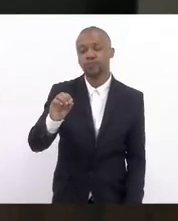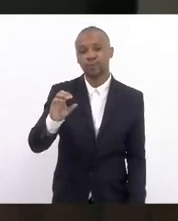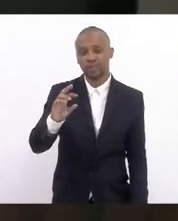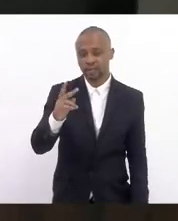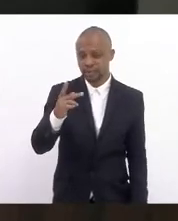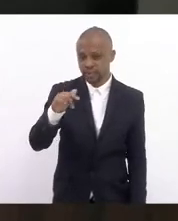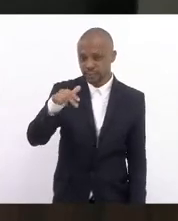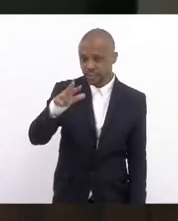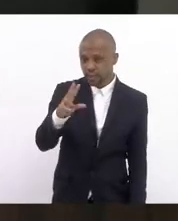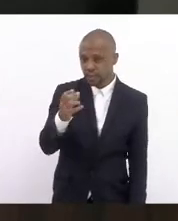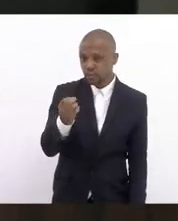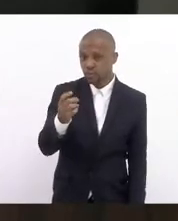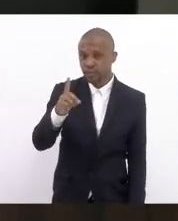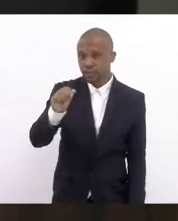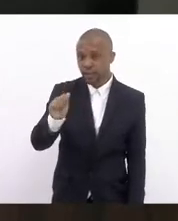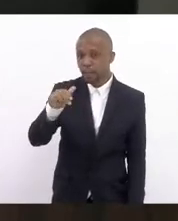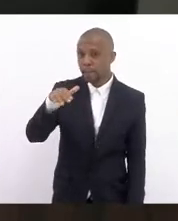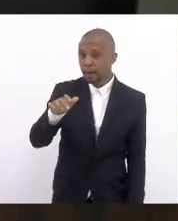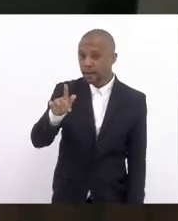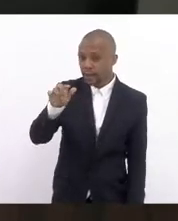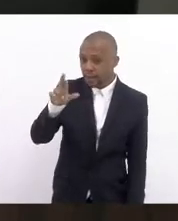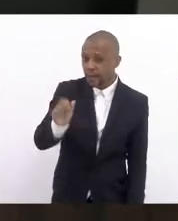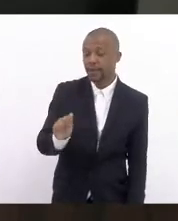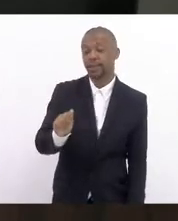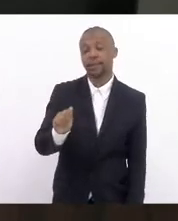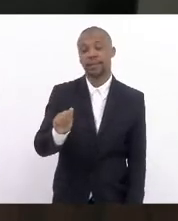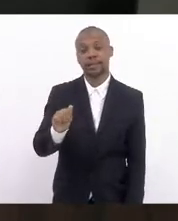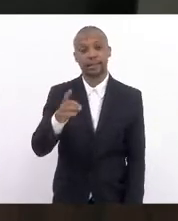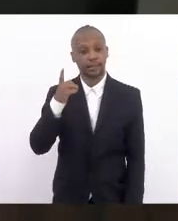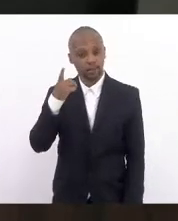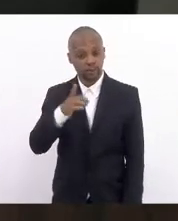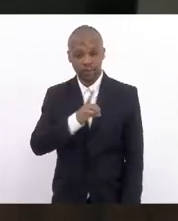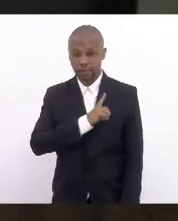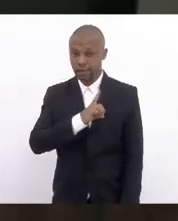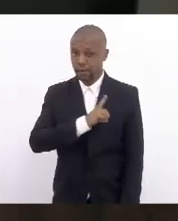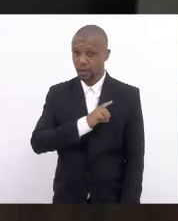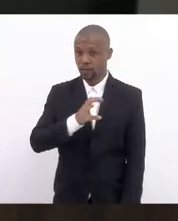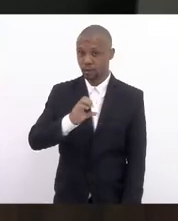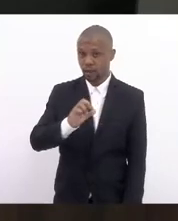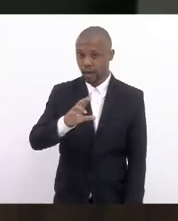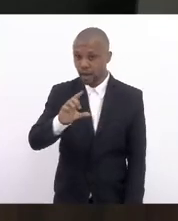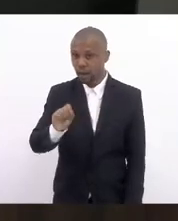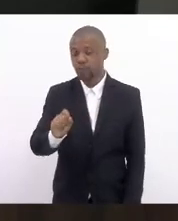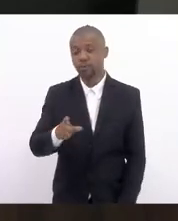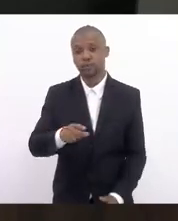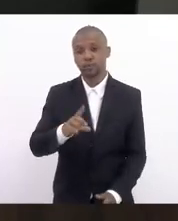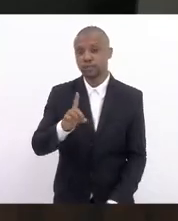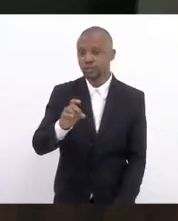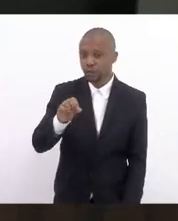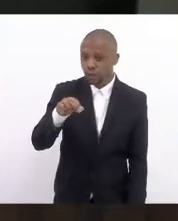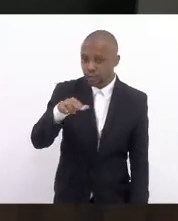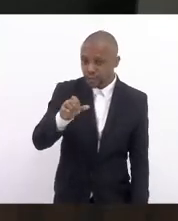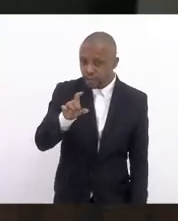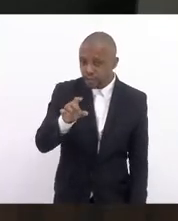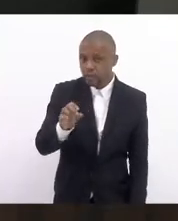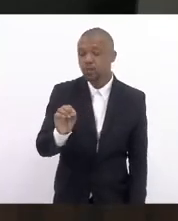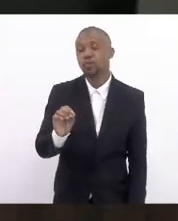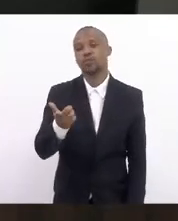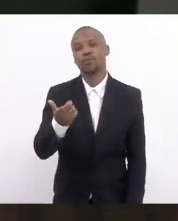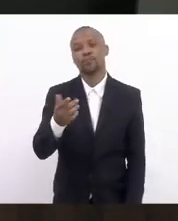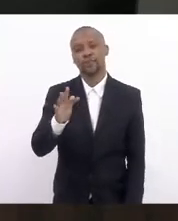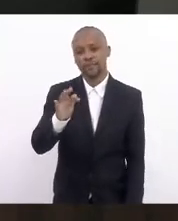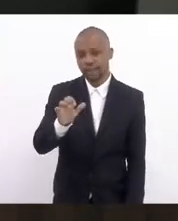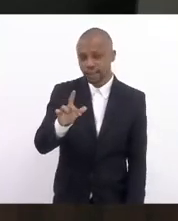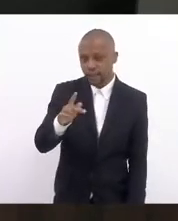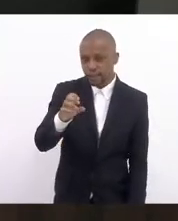deputado Coronel Jairo, deputado Delegado Carlos Augusto, deputado Dionísio Lins, deputado Fábio Silva, deputado Felipe Soares, deputado